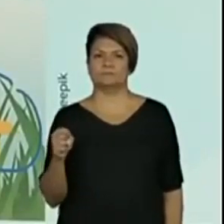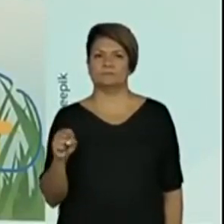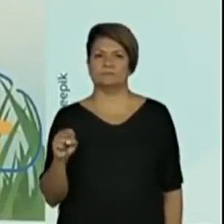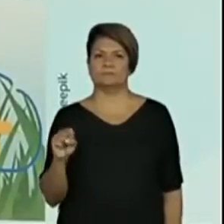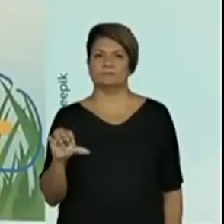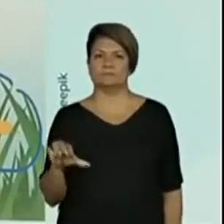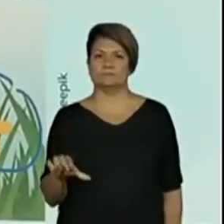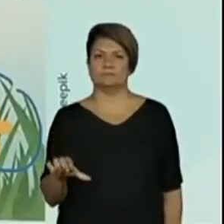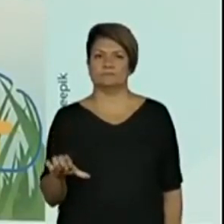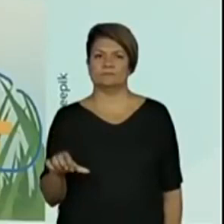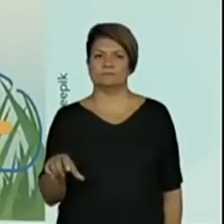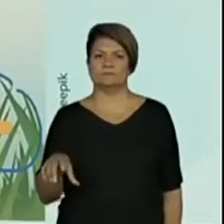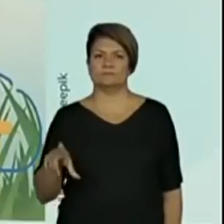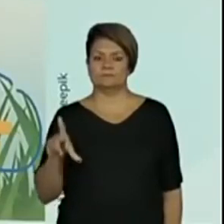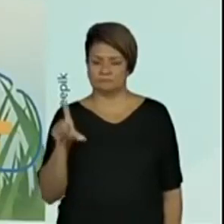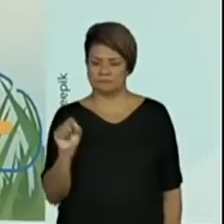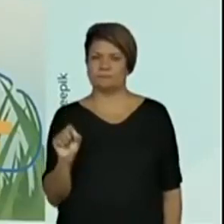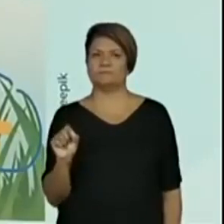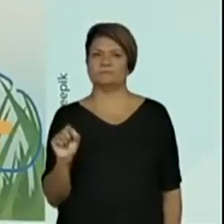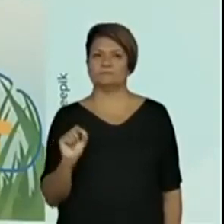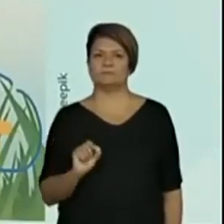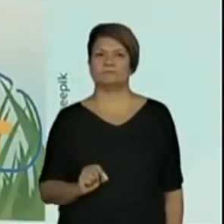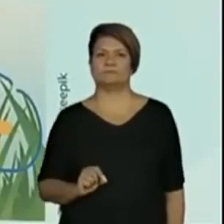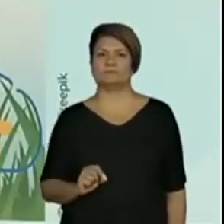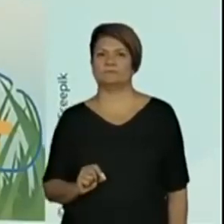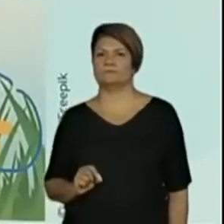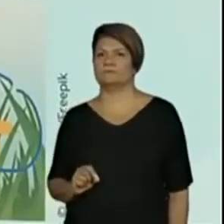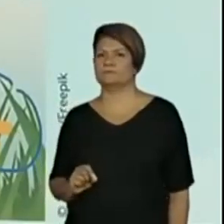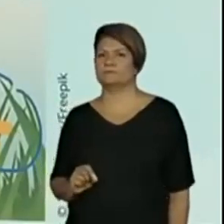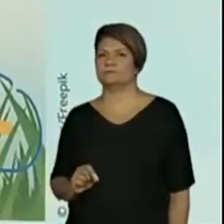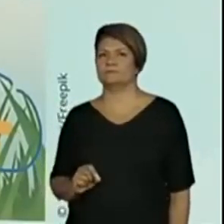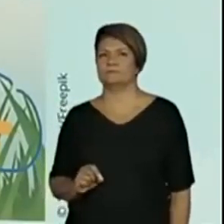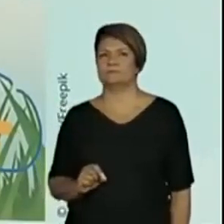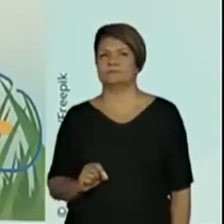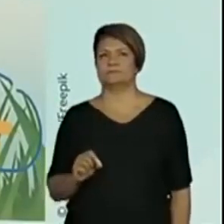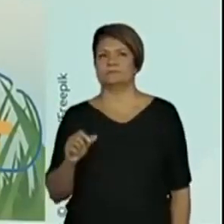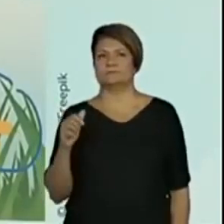oito, nove, 10,